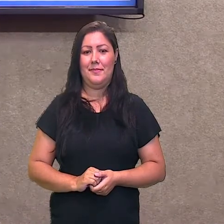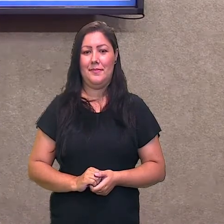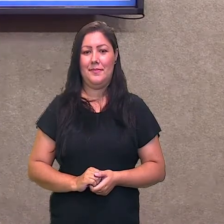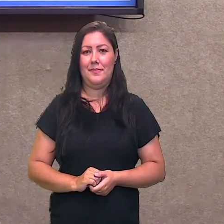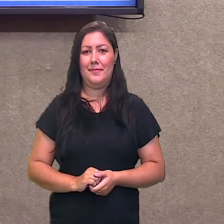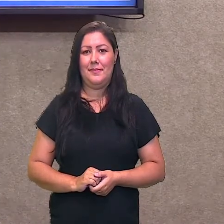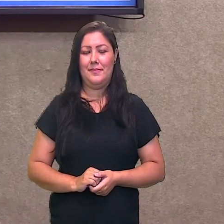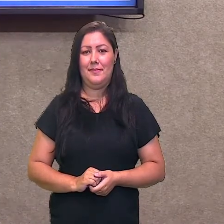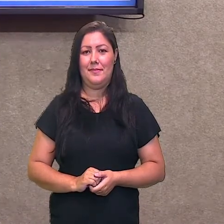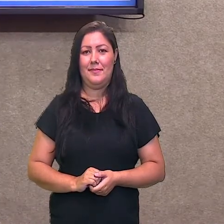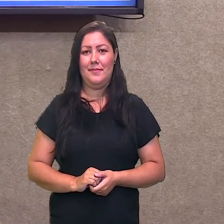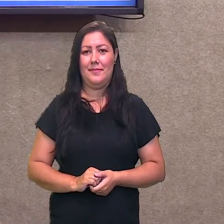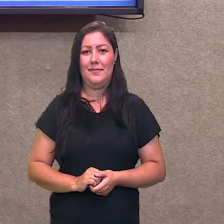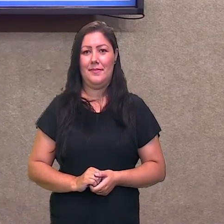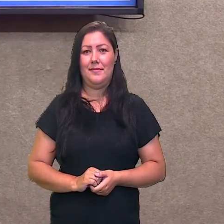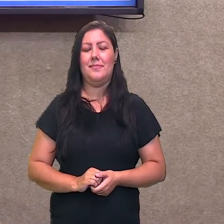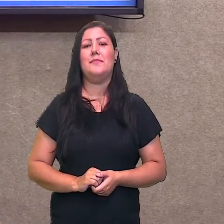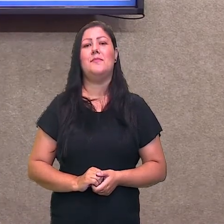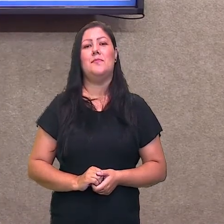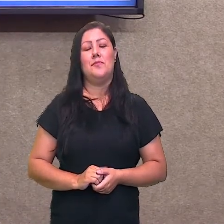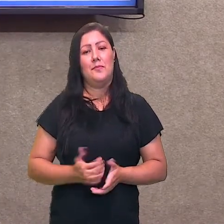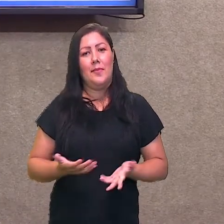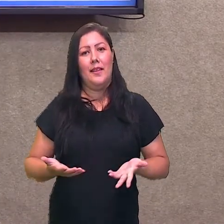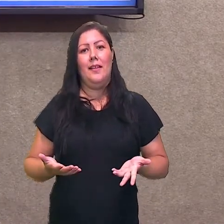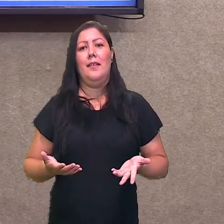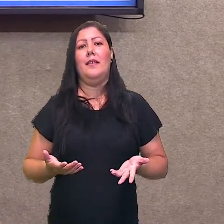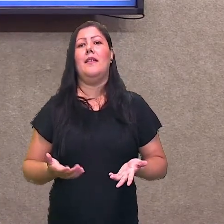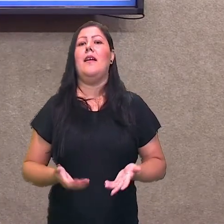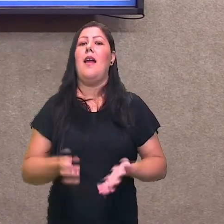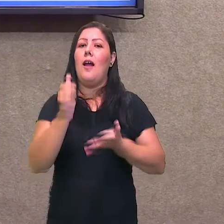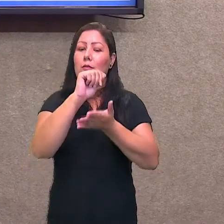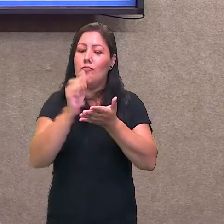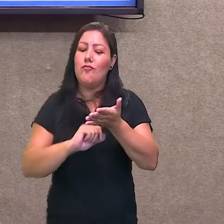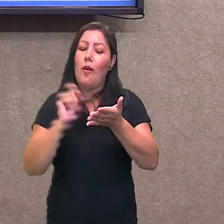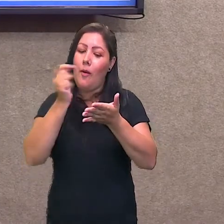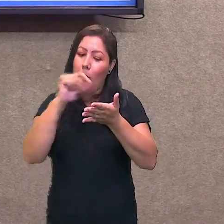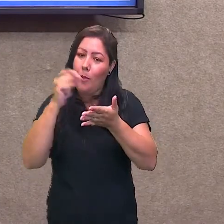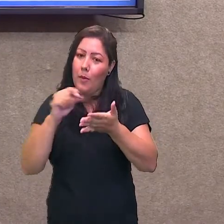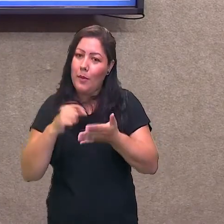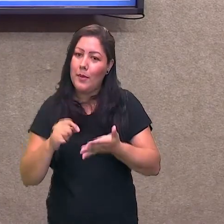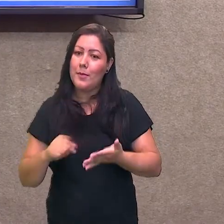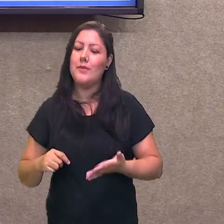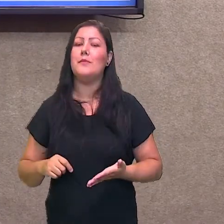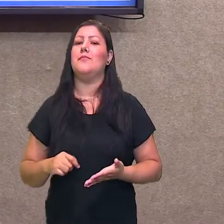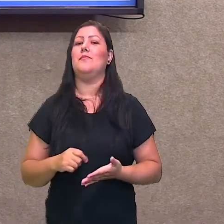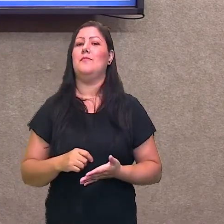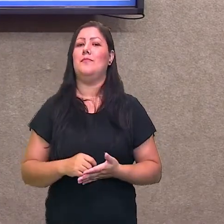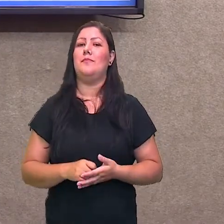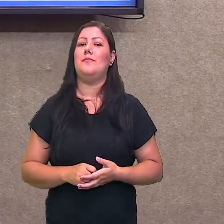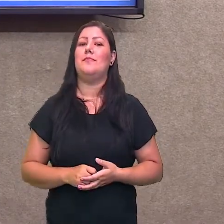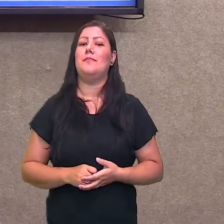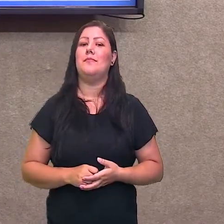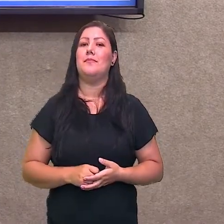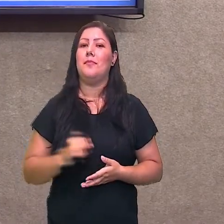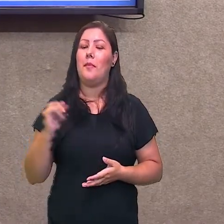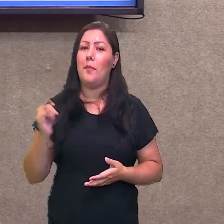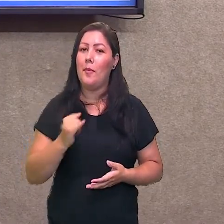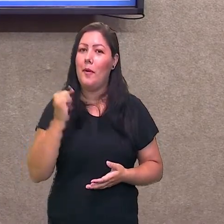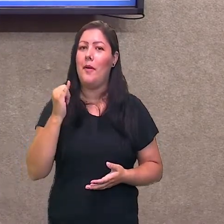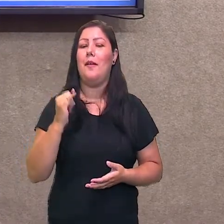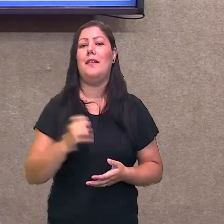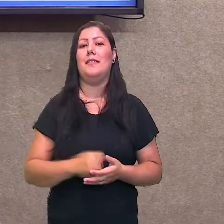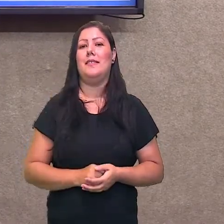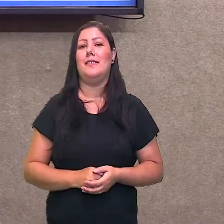no canto da tela, tá certo? Faça as atividades, marque que fez, é importante para o